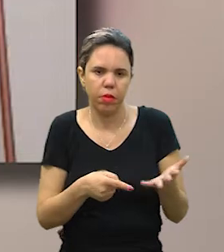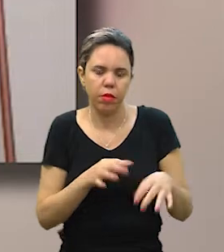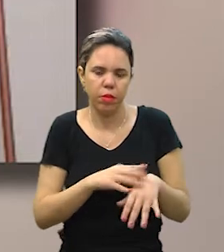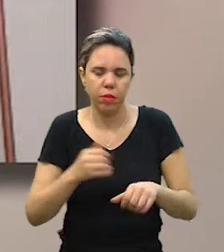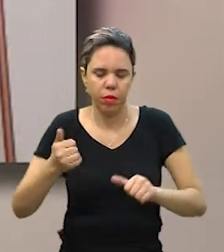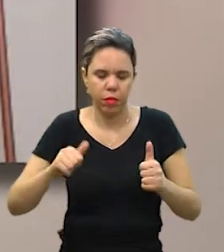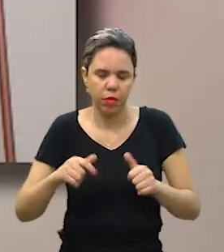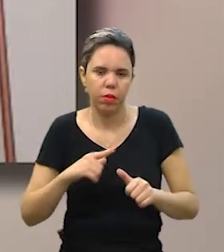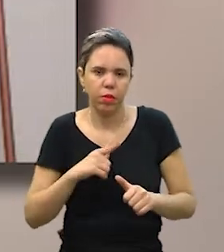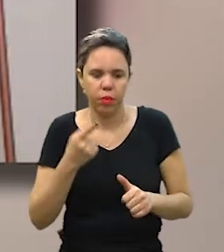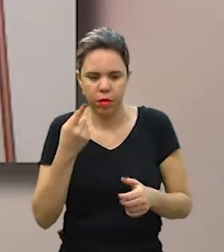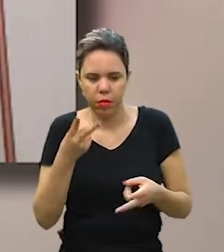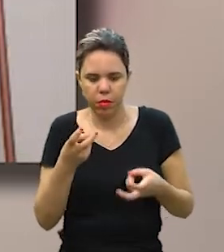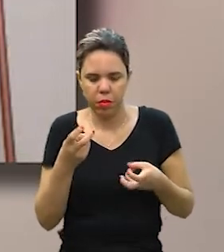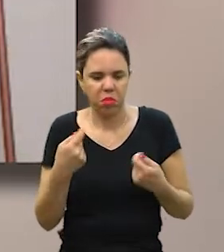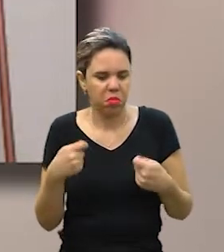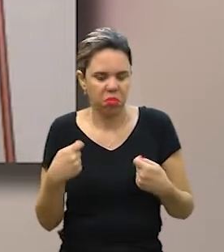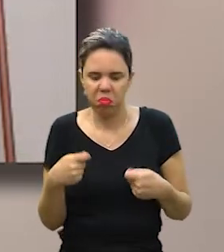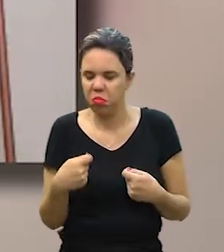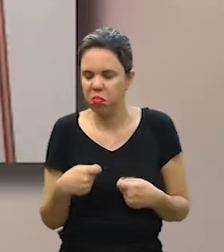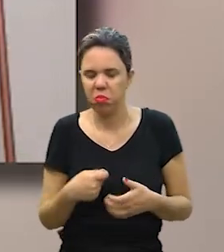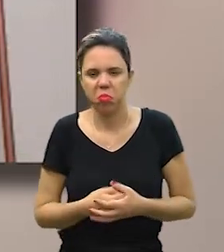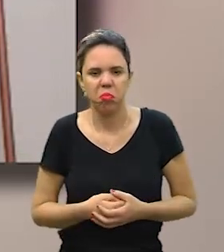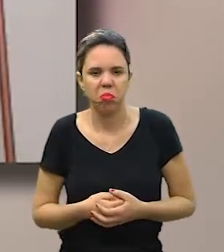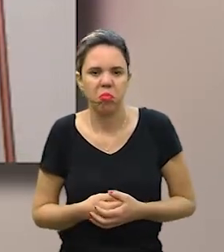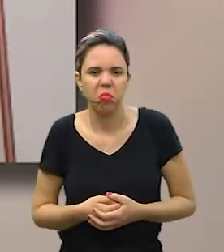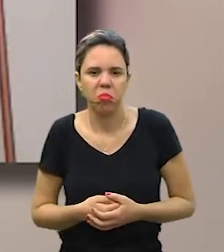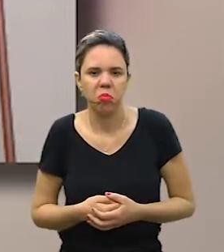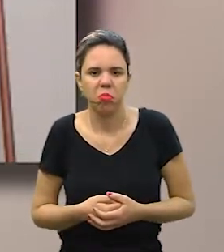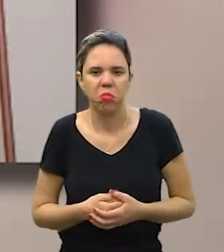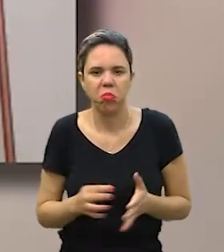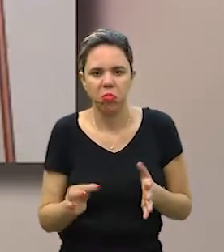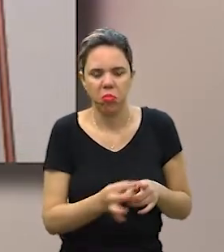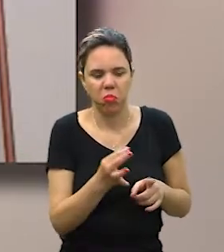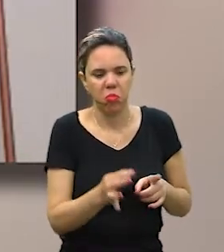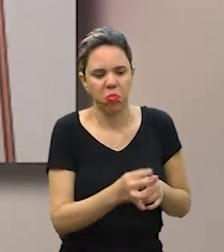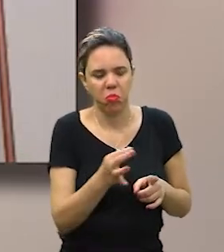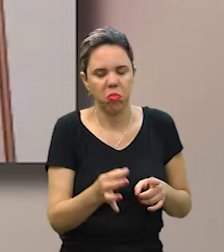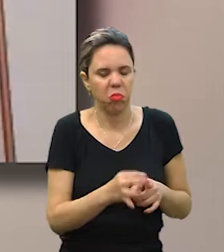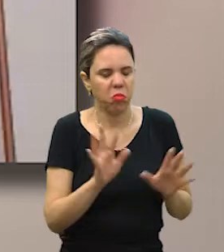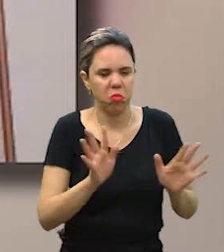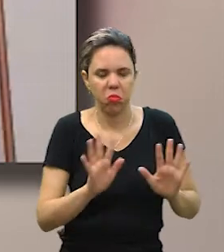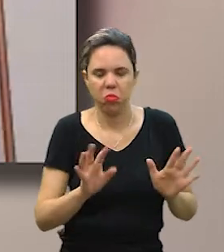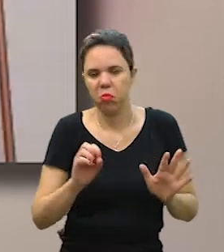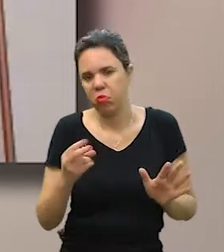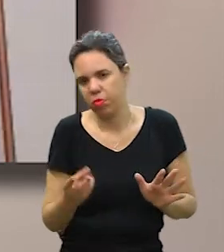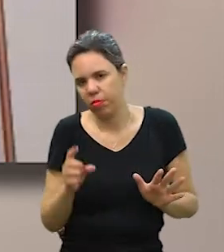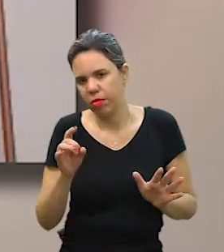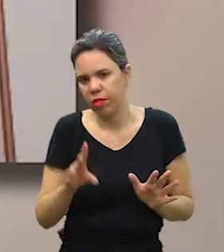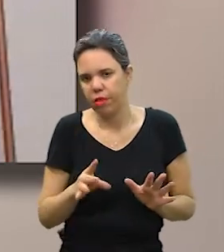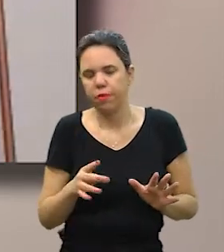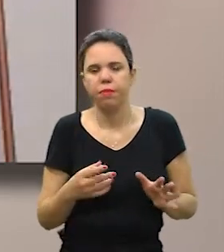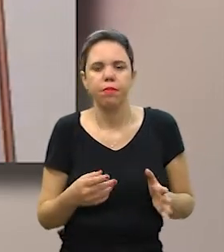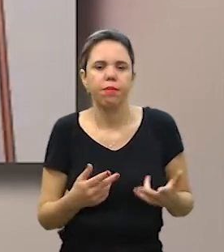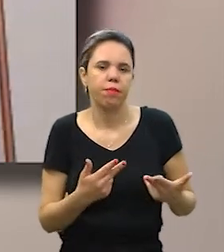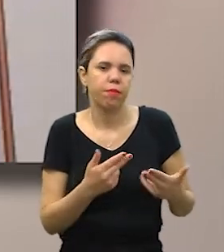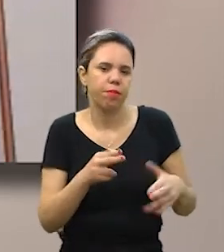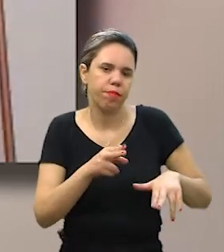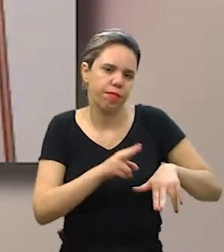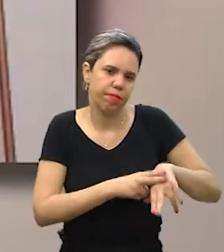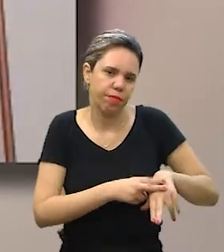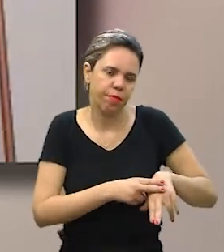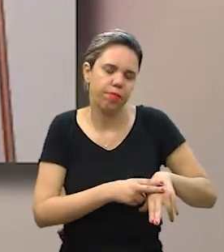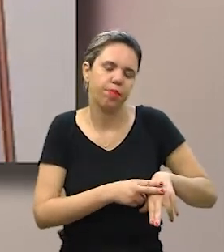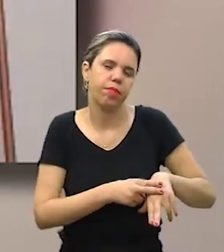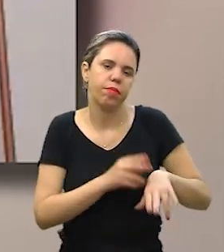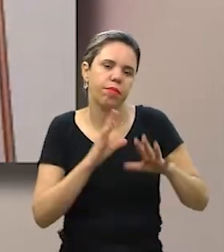ter avaliação para ver se não precisa aí de uma sutura, de um pontinho, ou se é só um curativo, só fazer